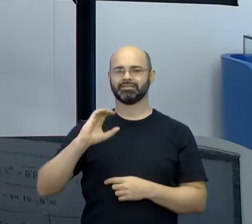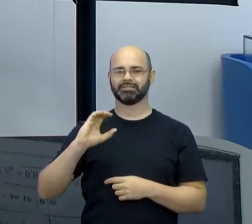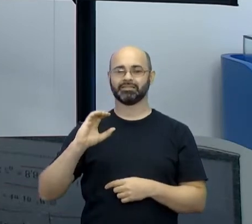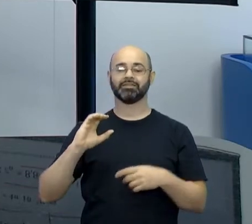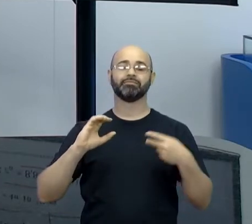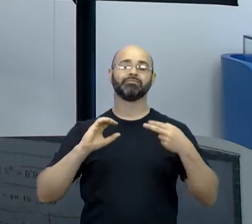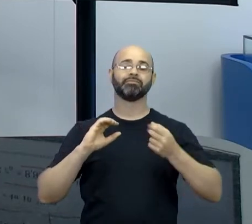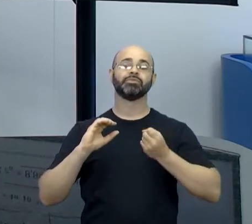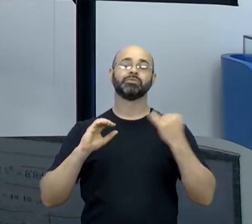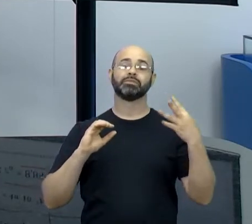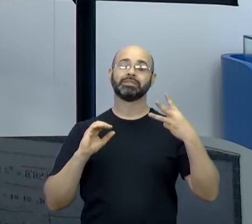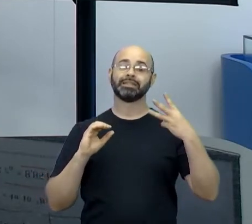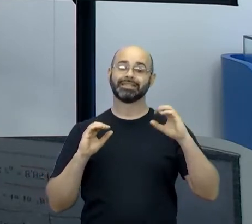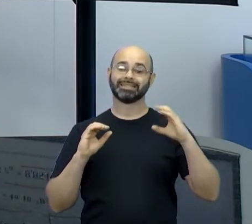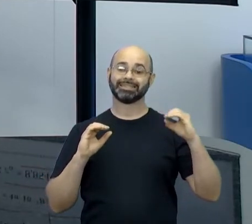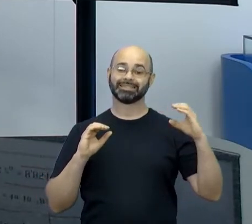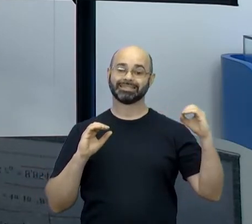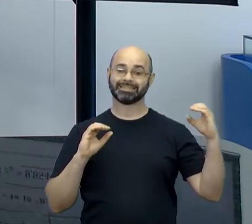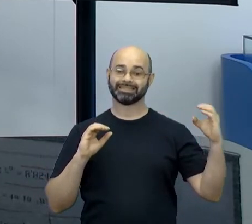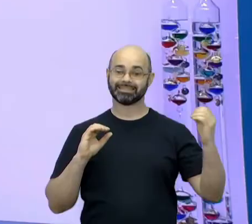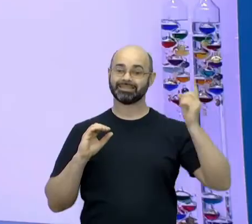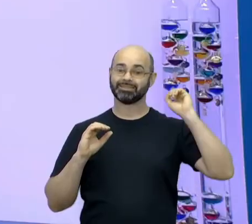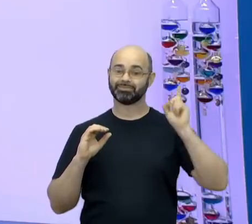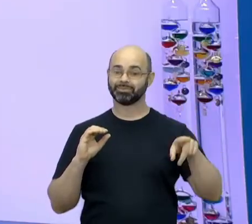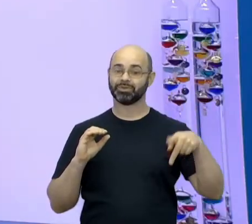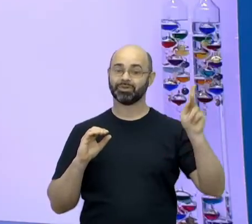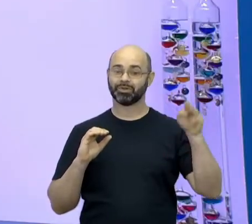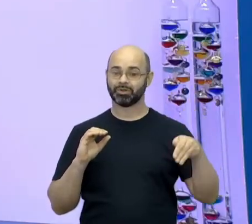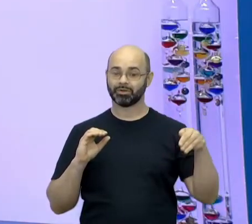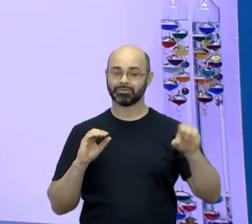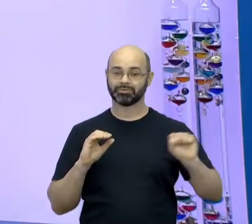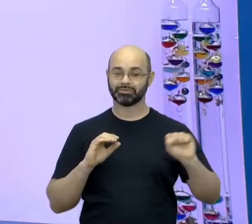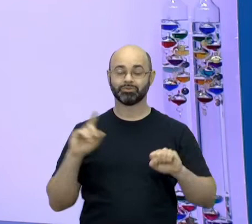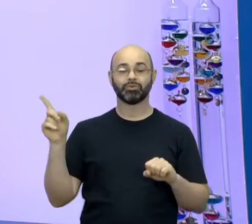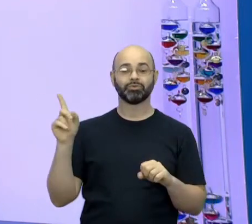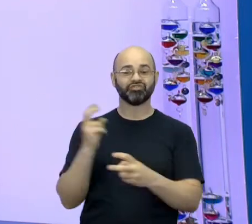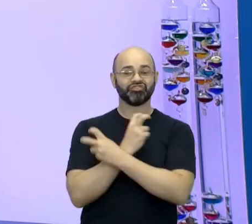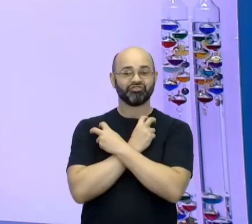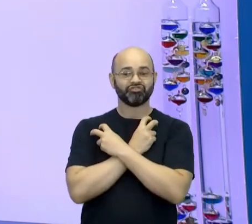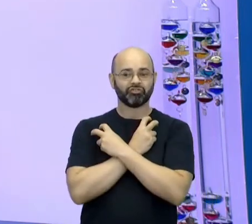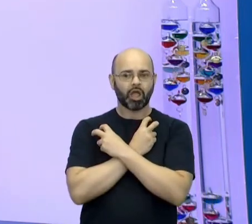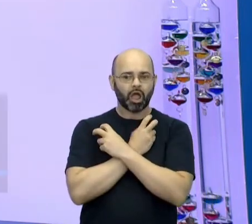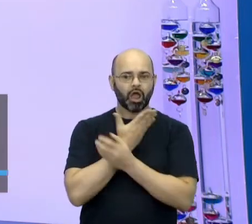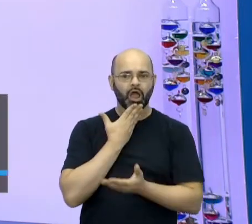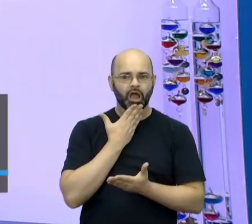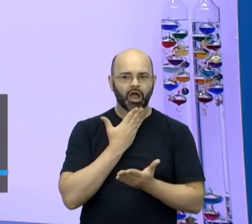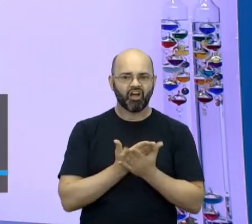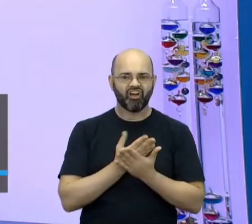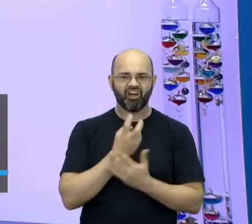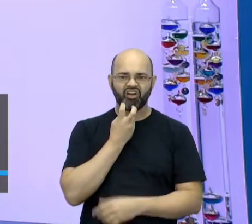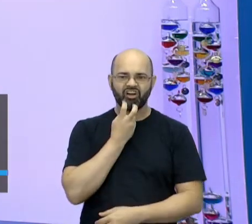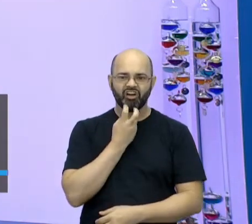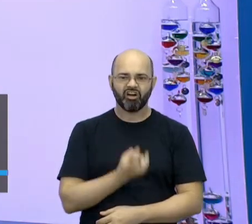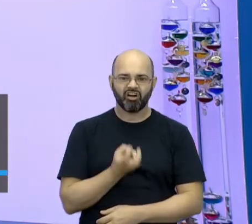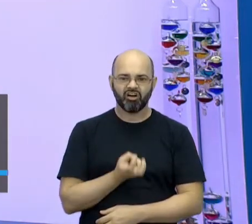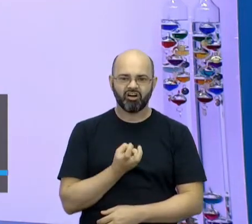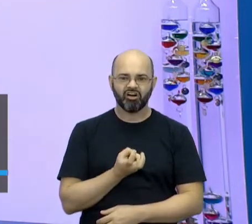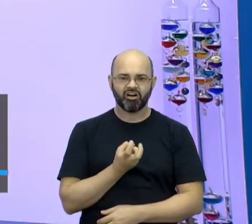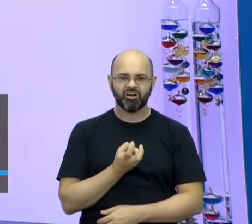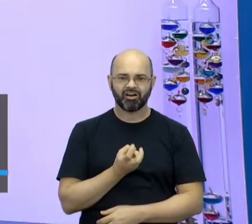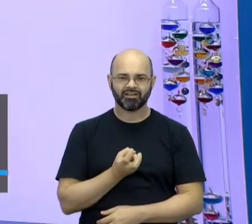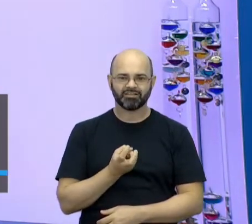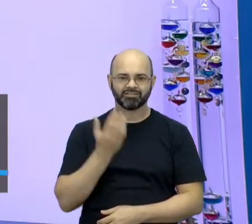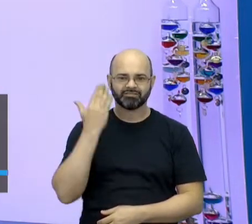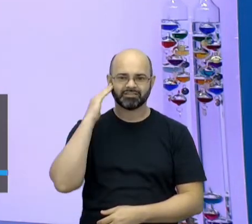de 300 mil km por segundo, Gibalina! Gibalina ficou emocionado, falou, nossa, agora eu estou entendendo o que é a luz.